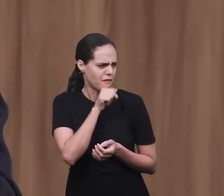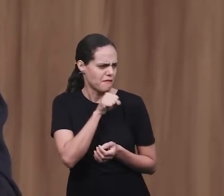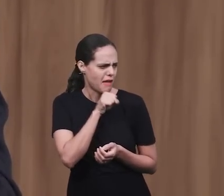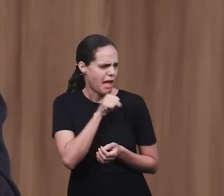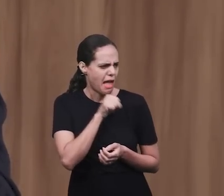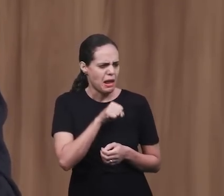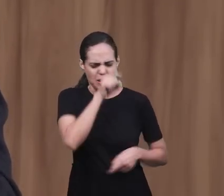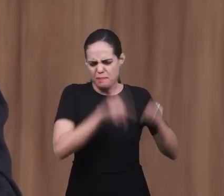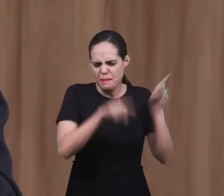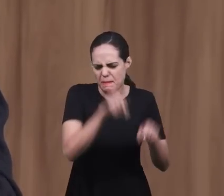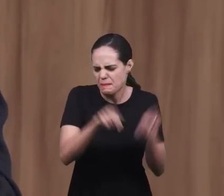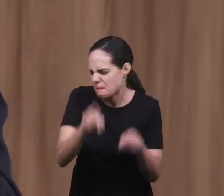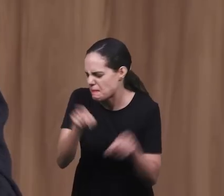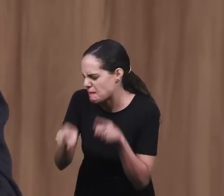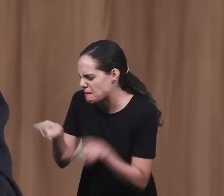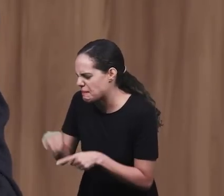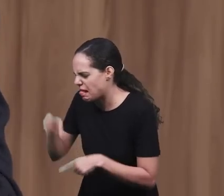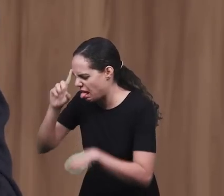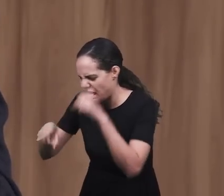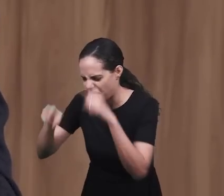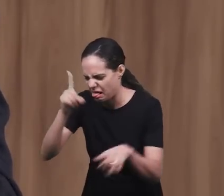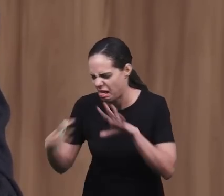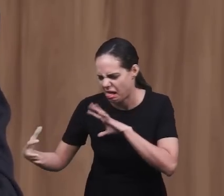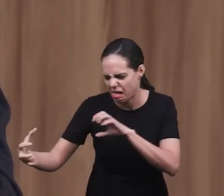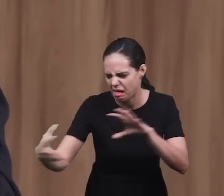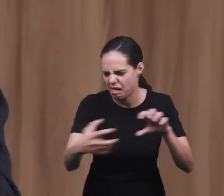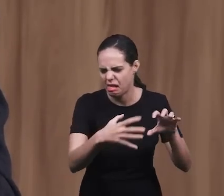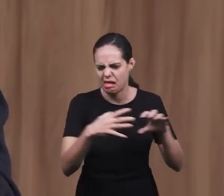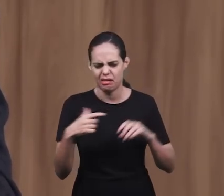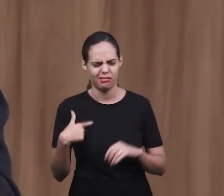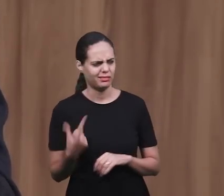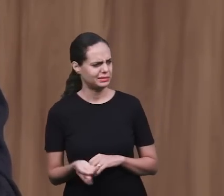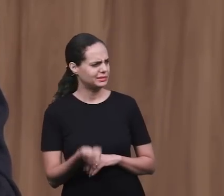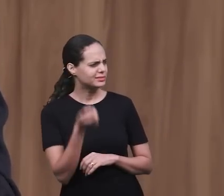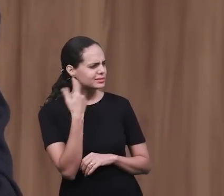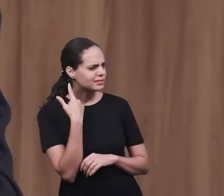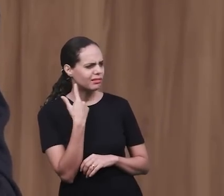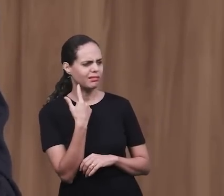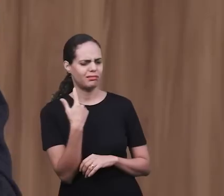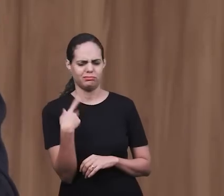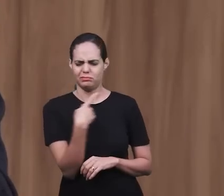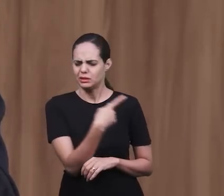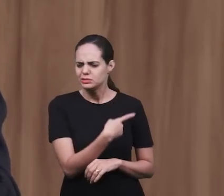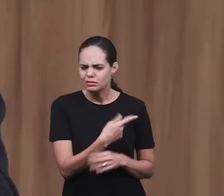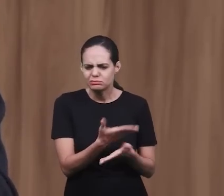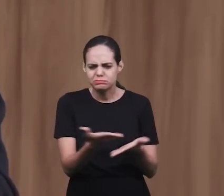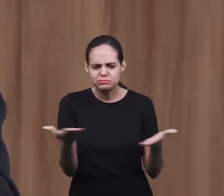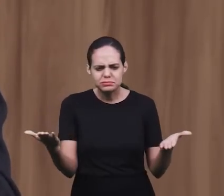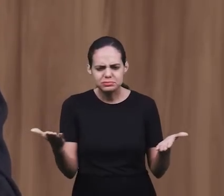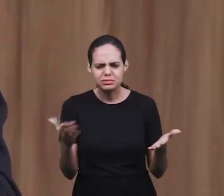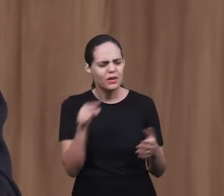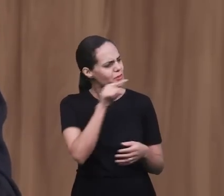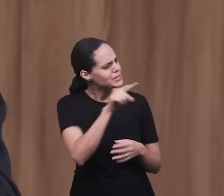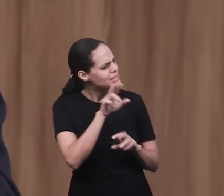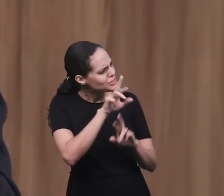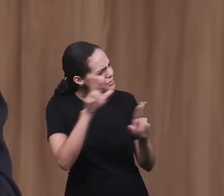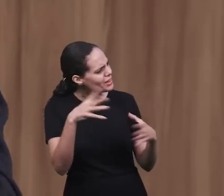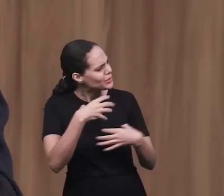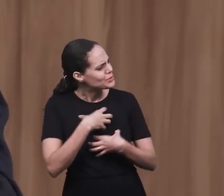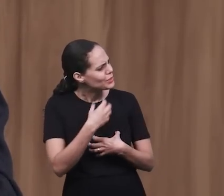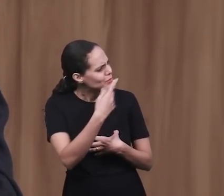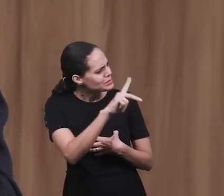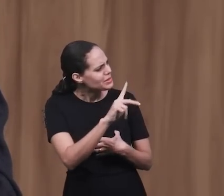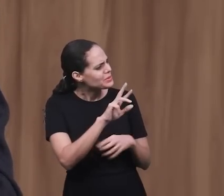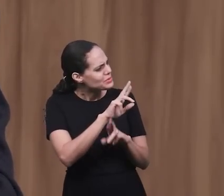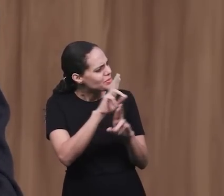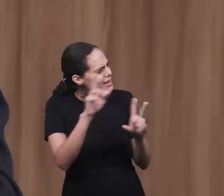com todo mundo. E eu olhei aquilo, eu achei estranho um pastor falando daquela maneira e tal. Agora o senhor vem falando dessa forma